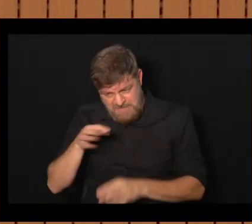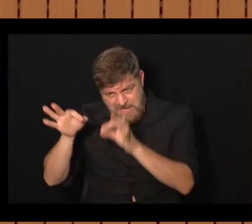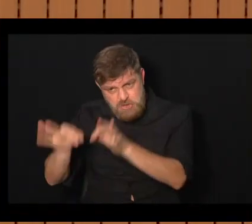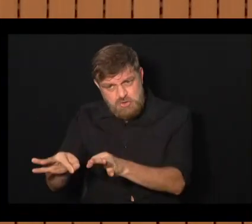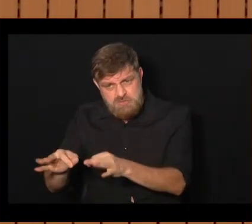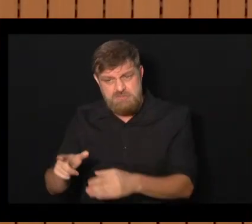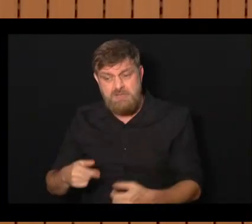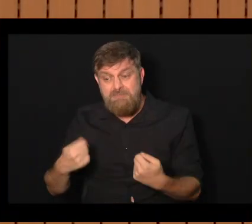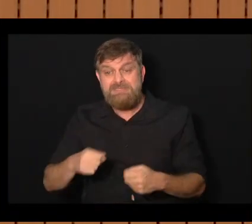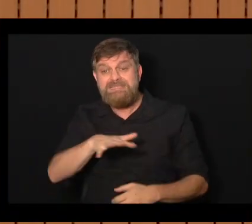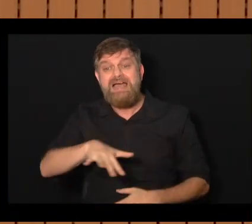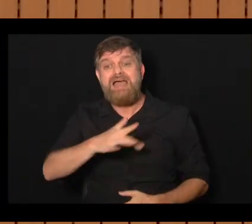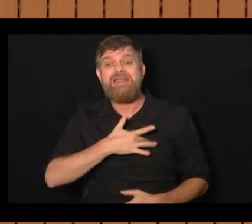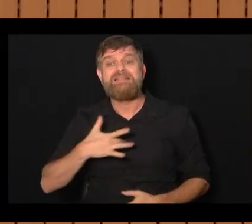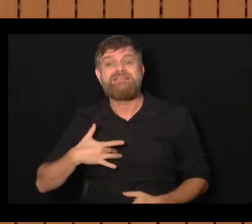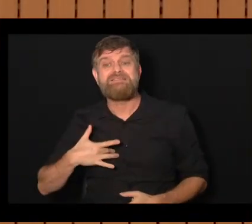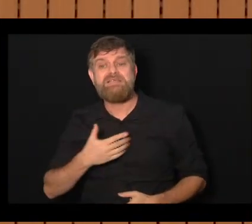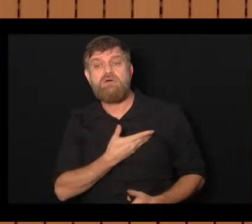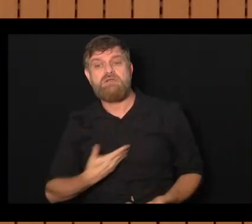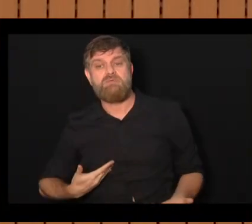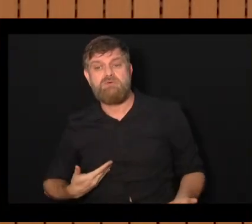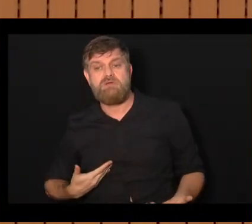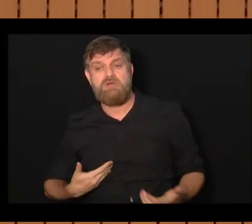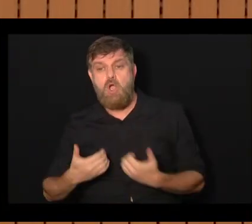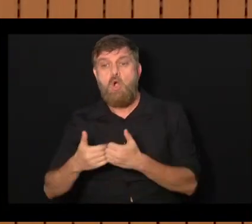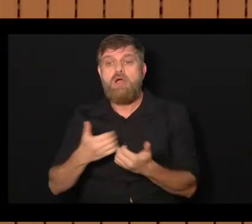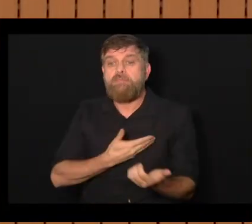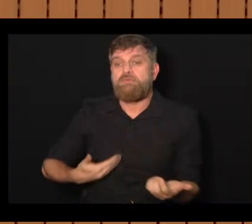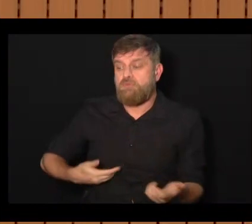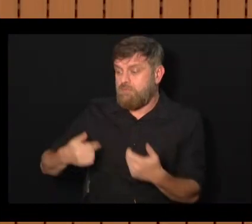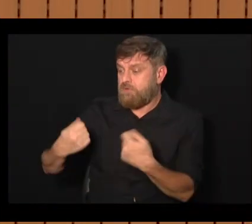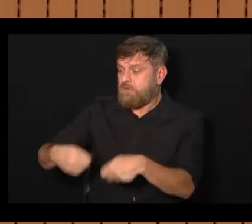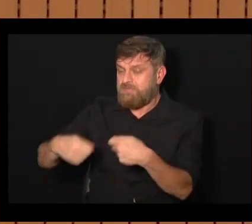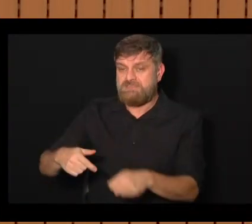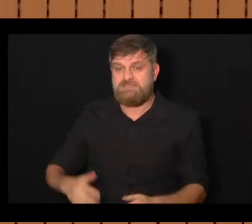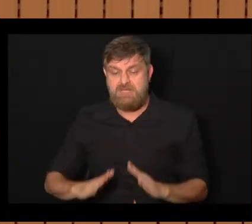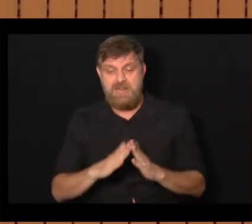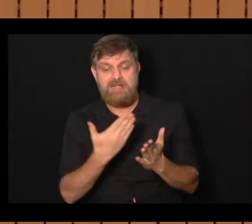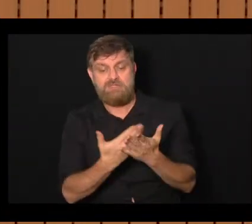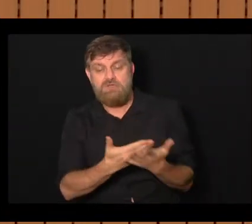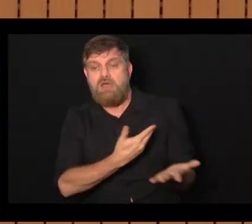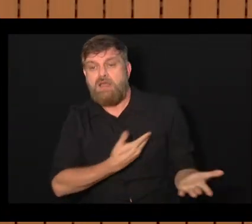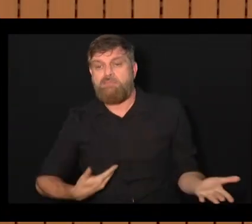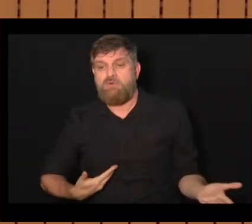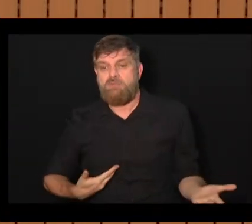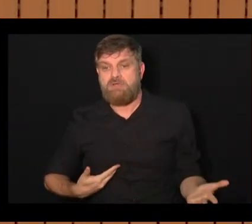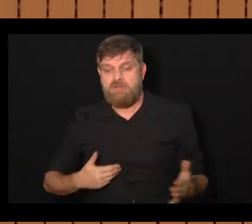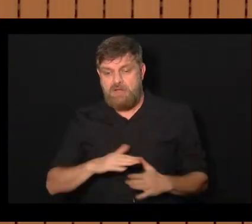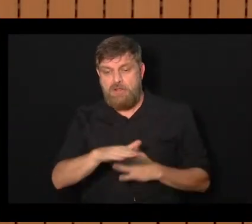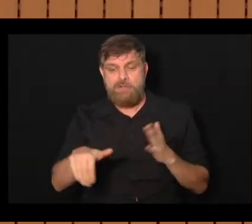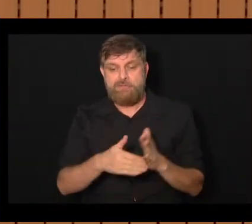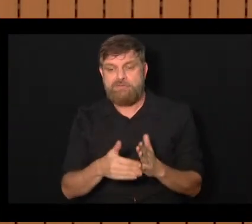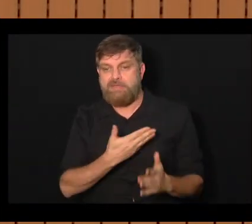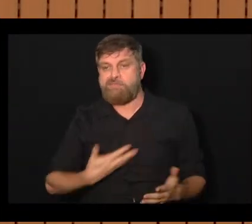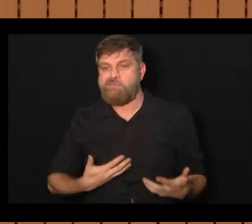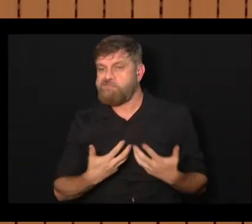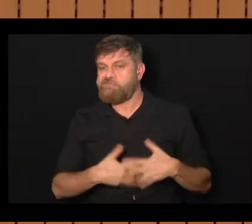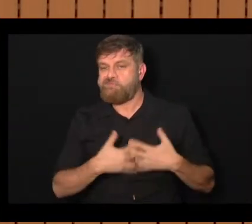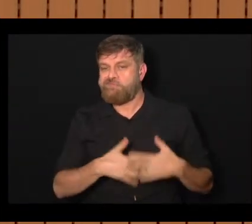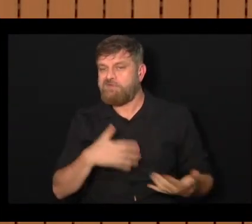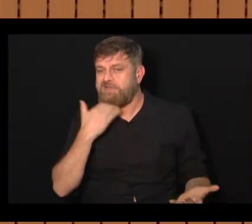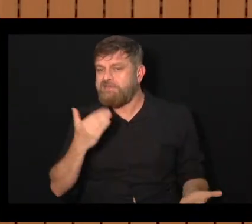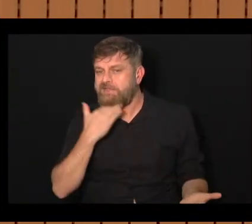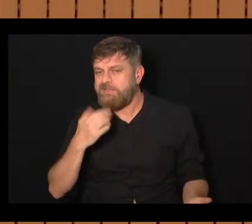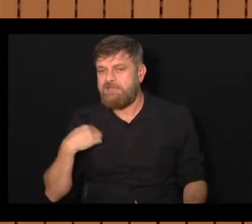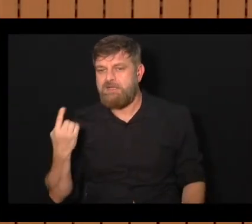precisar da saúde pública, precisar do transporte público, precisar da escola pública, e tudo que é público, nada funciona, e aí nós